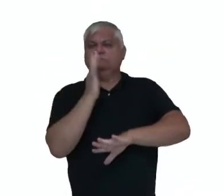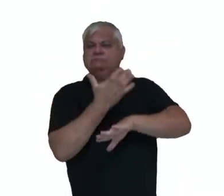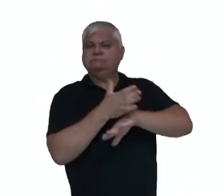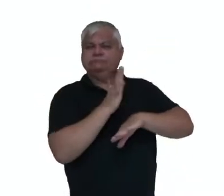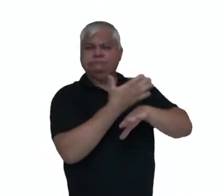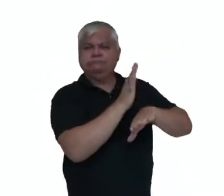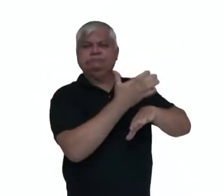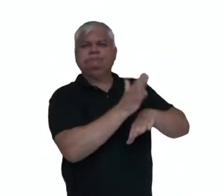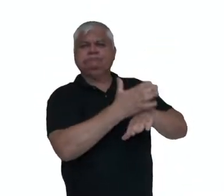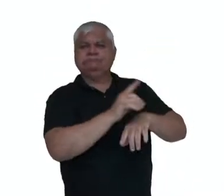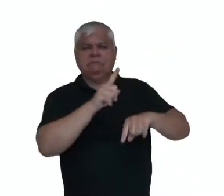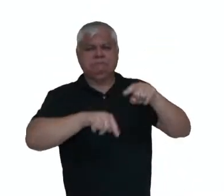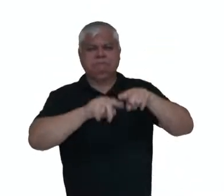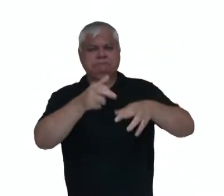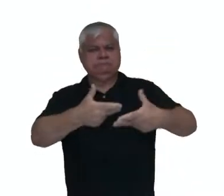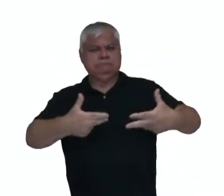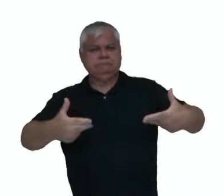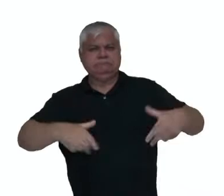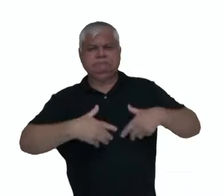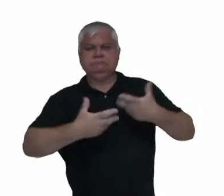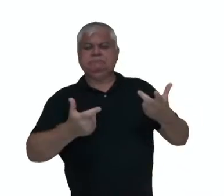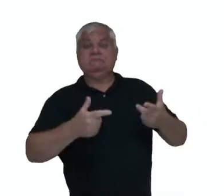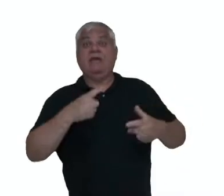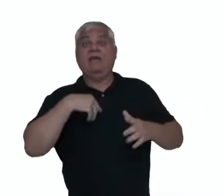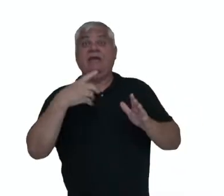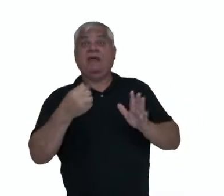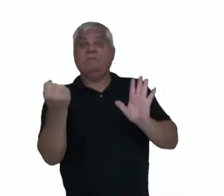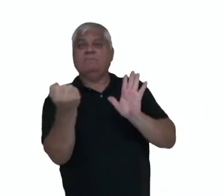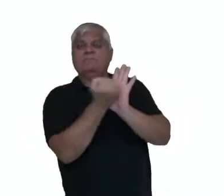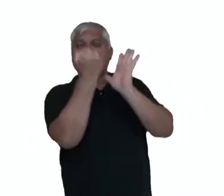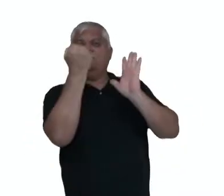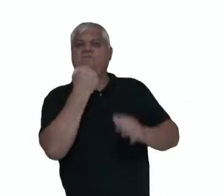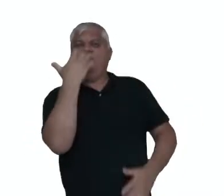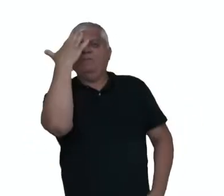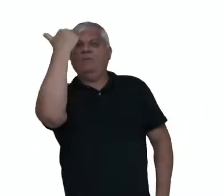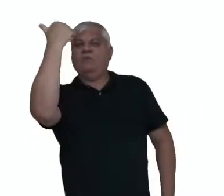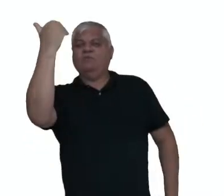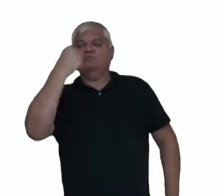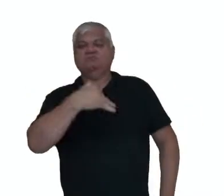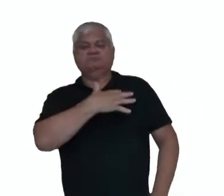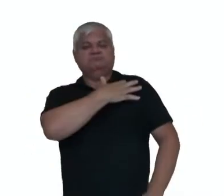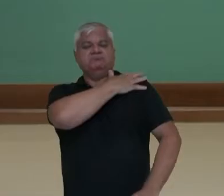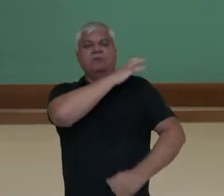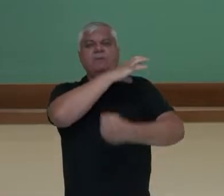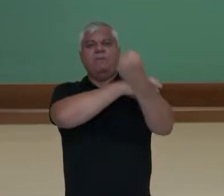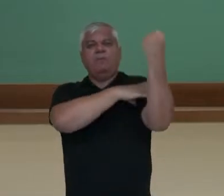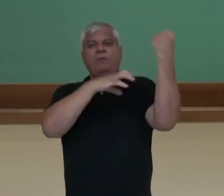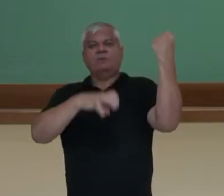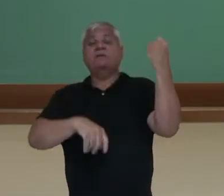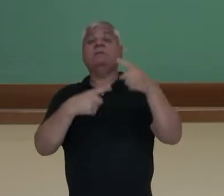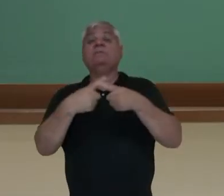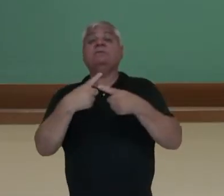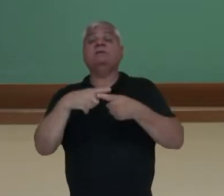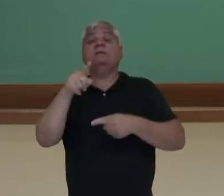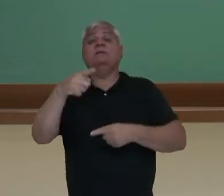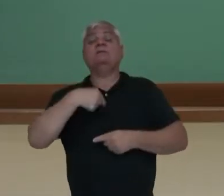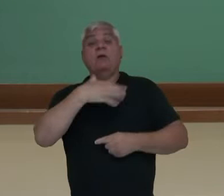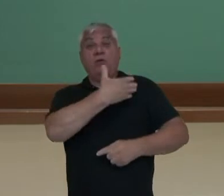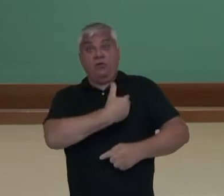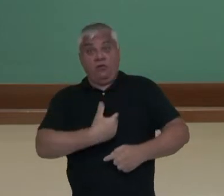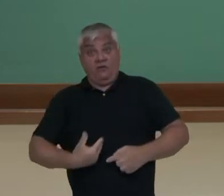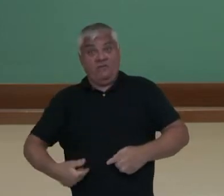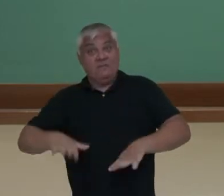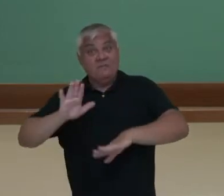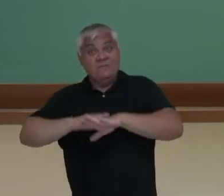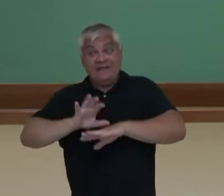bem equipado, ele vai se tornar um símbolo de poder e tanto a república, mas principalmente o